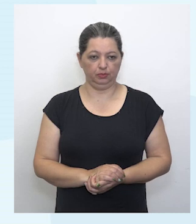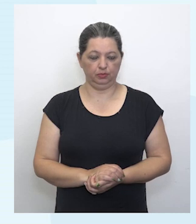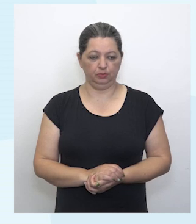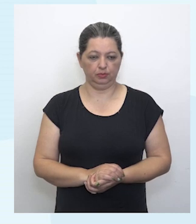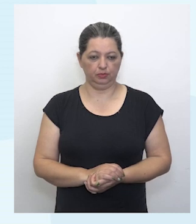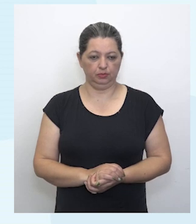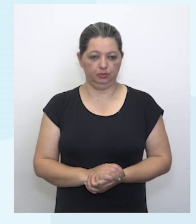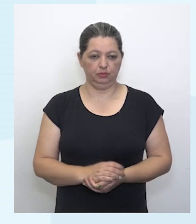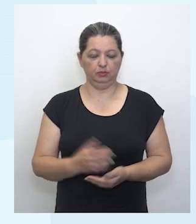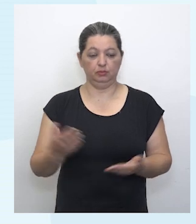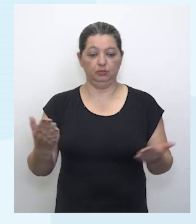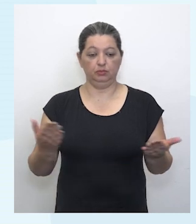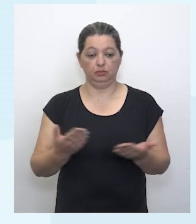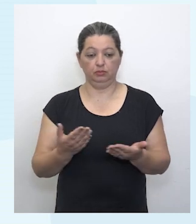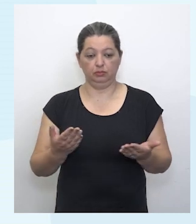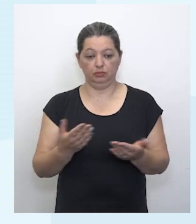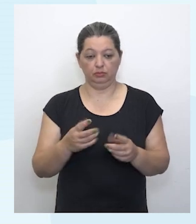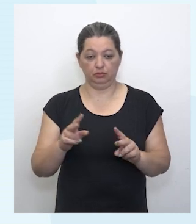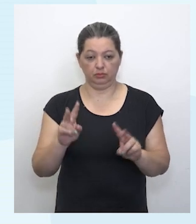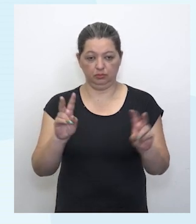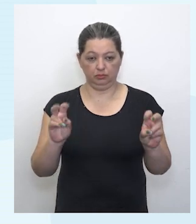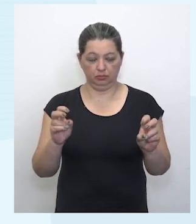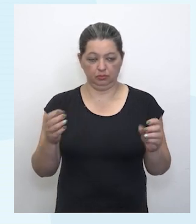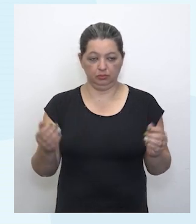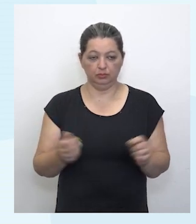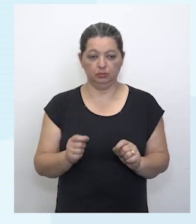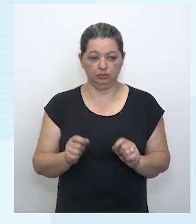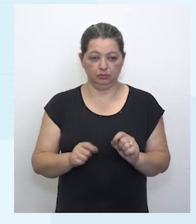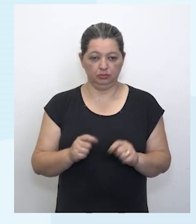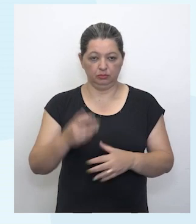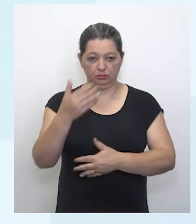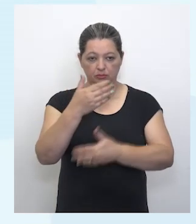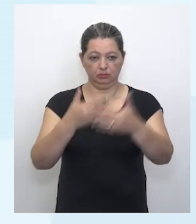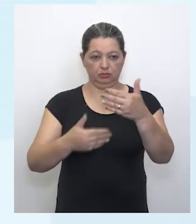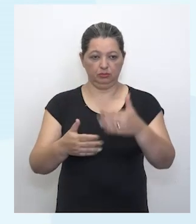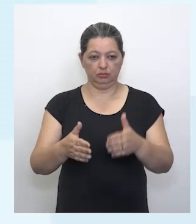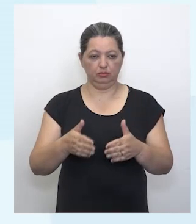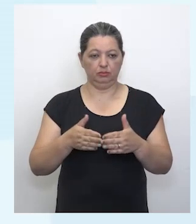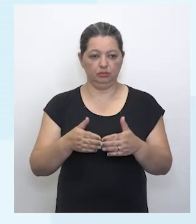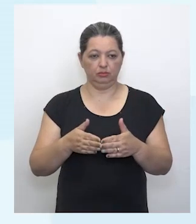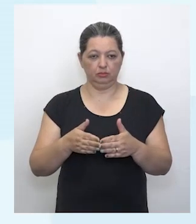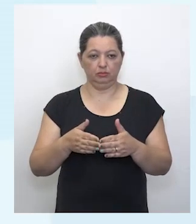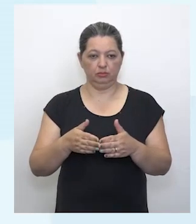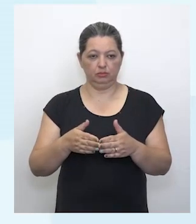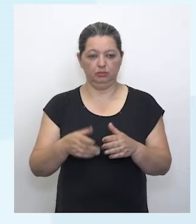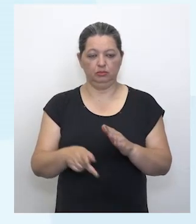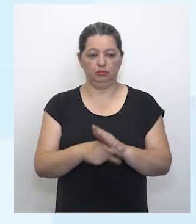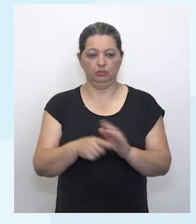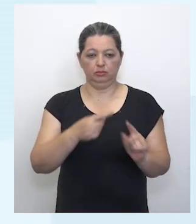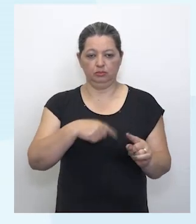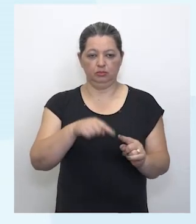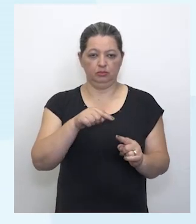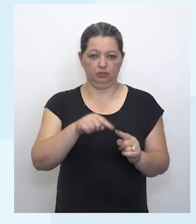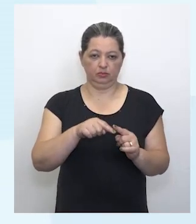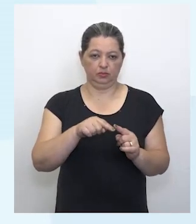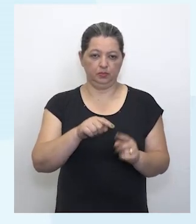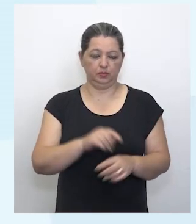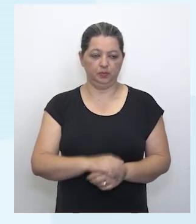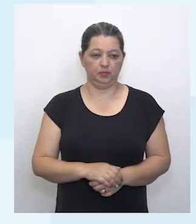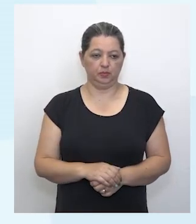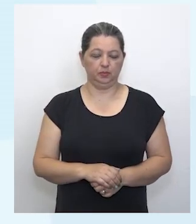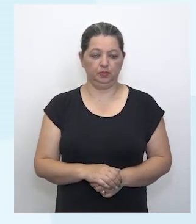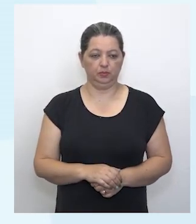vamos falar sobre o próximo slide, por favor, que é dos nossos objetivos.